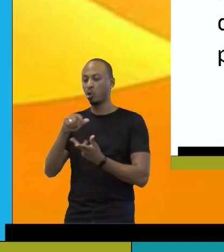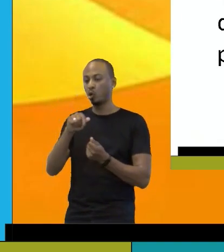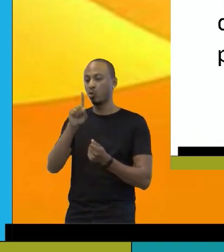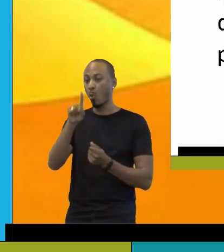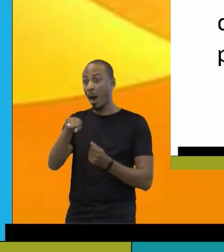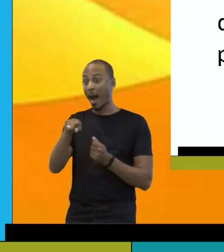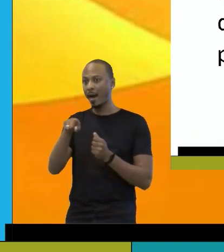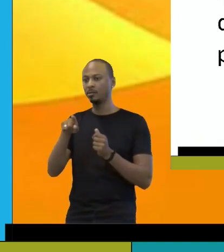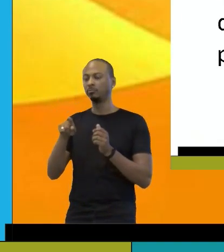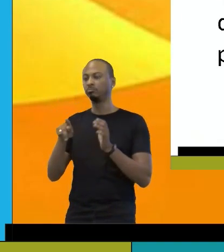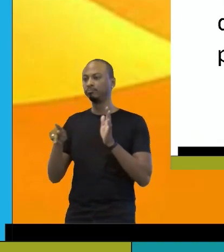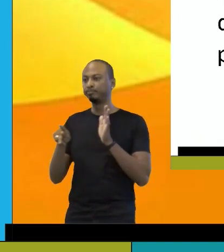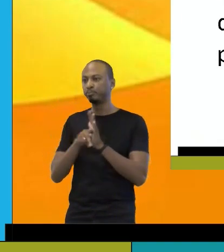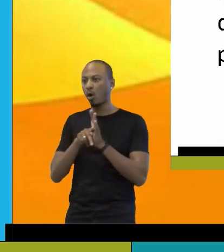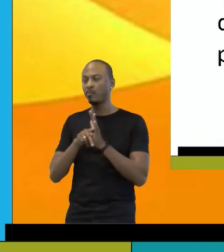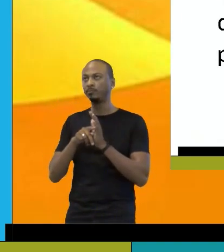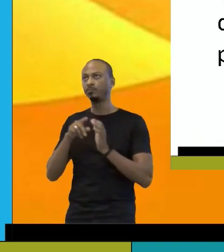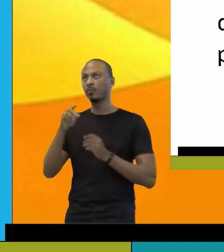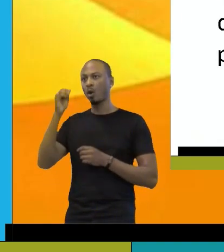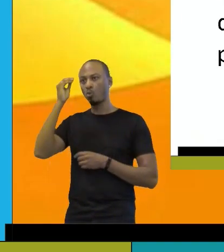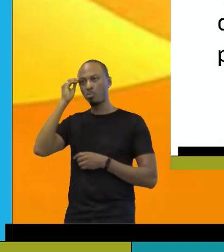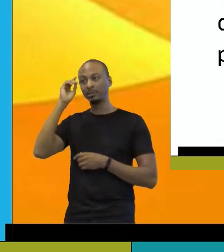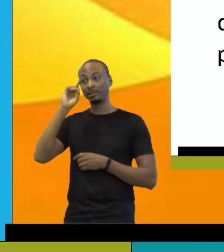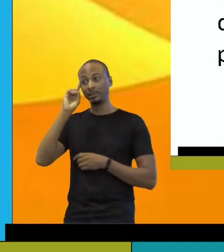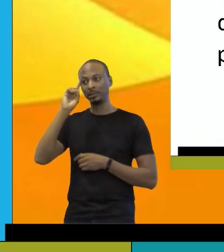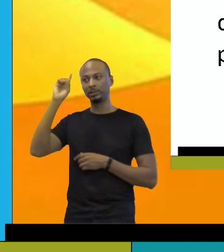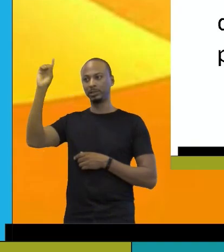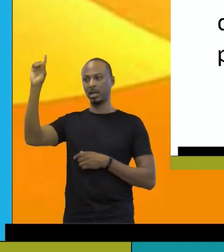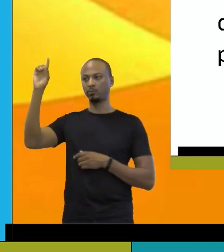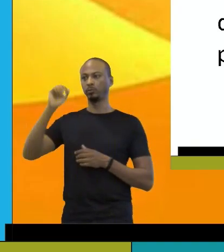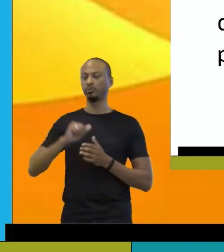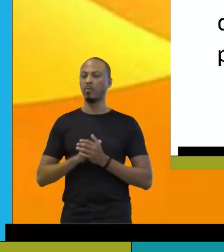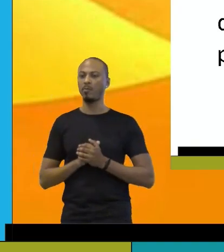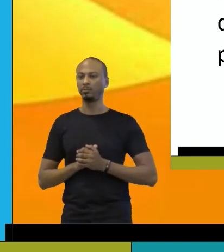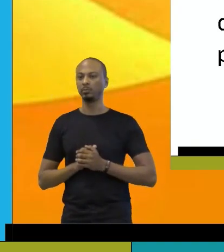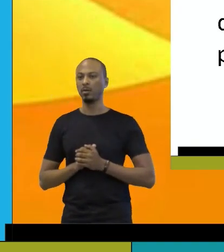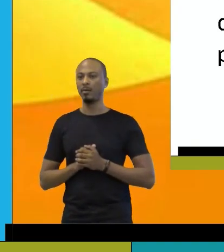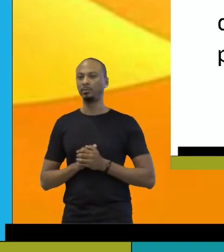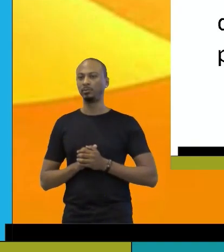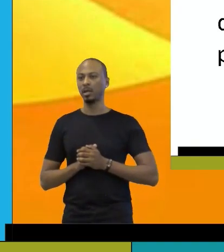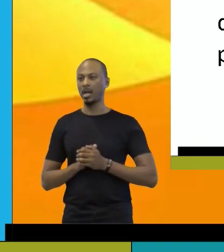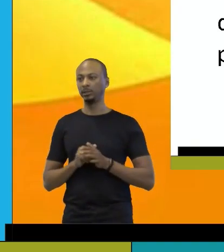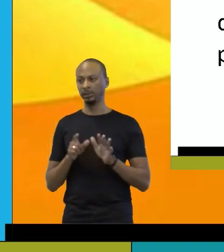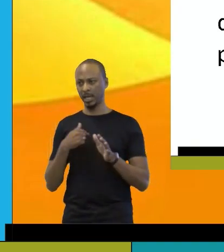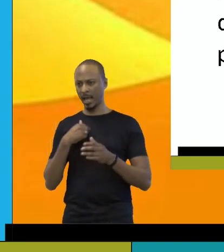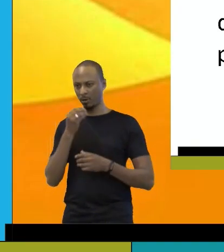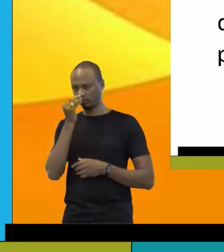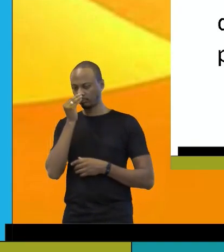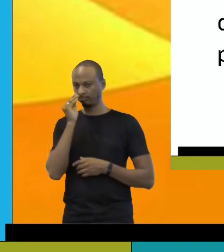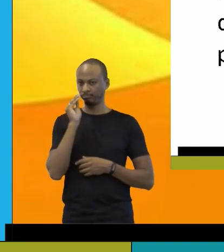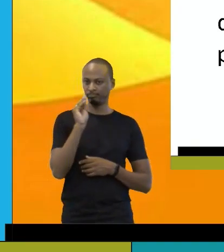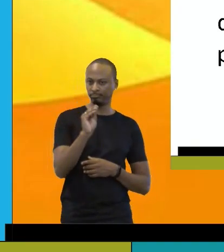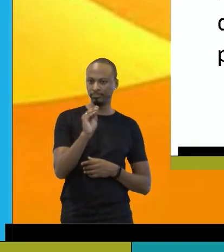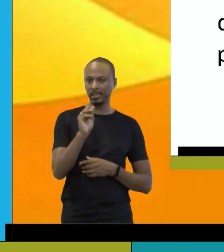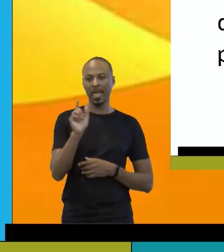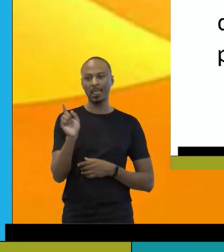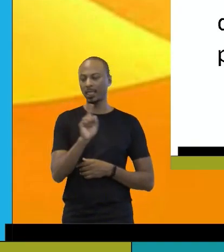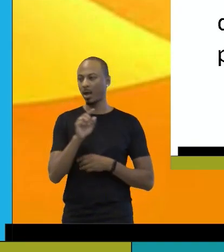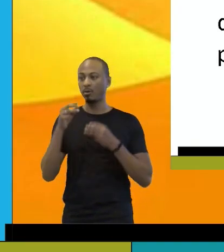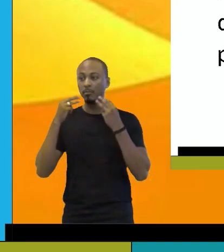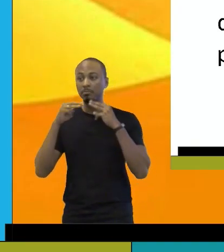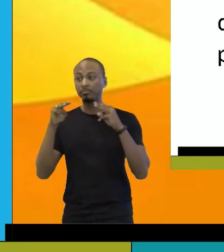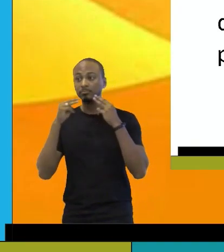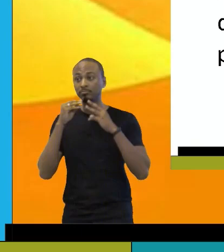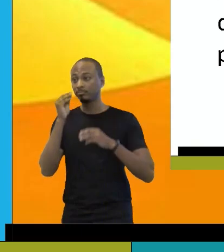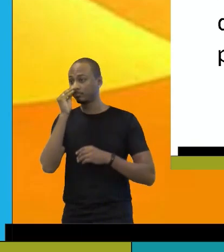e pelo acaso. Maquiavel está dizendo que não ignora a opinião